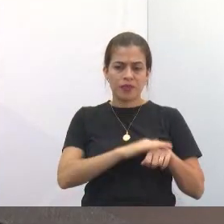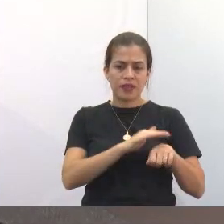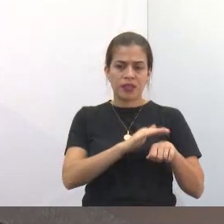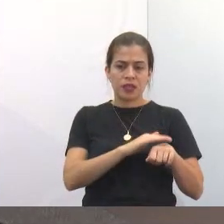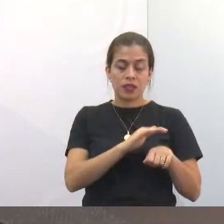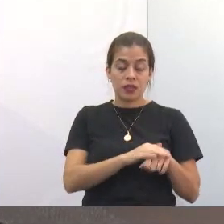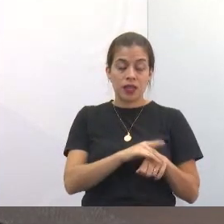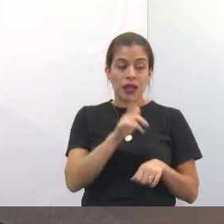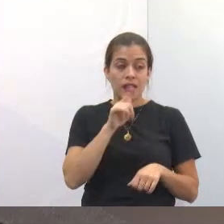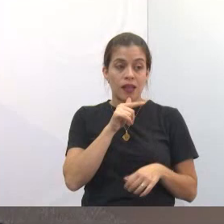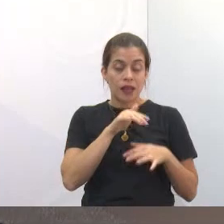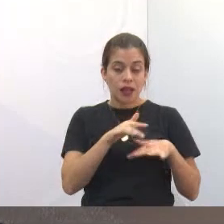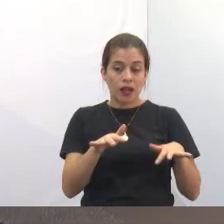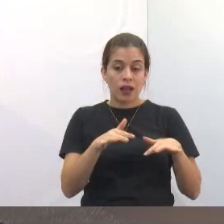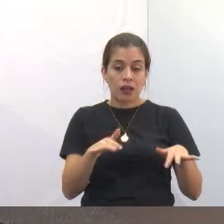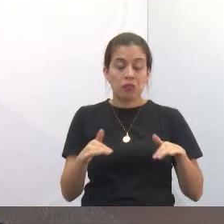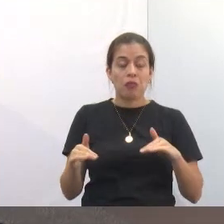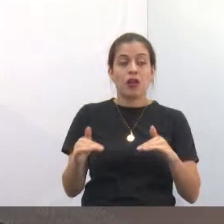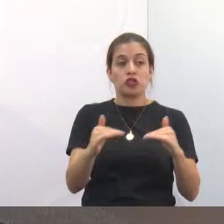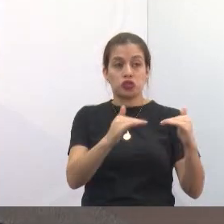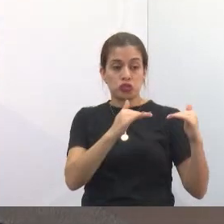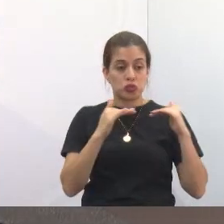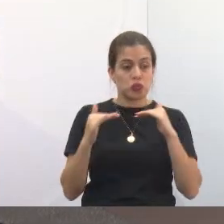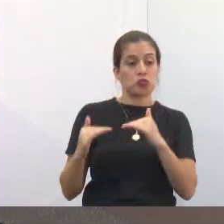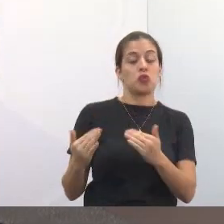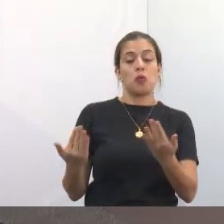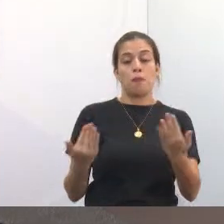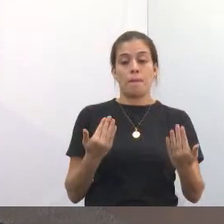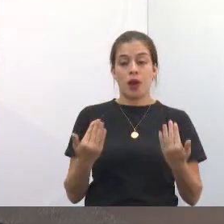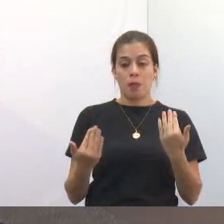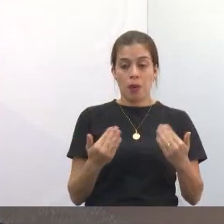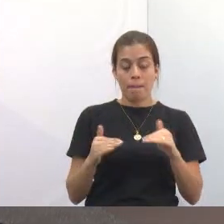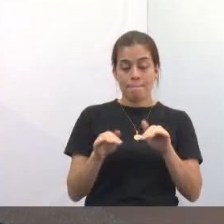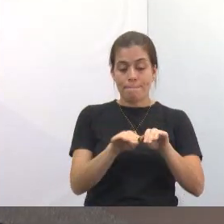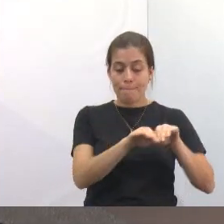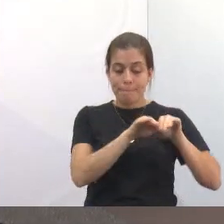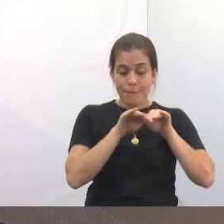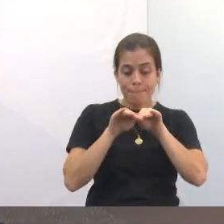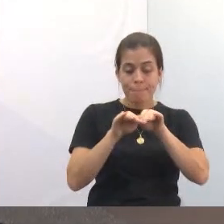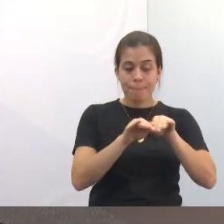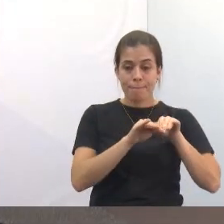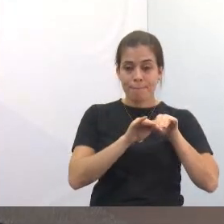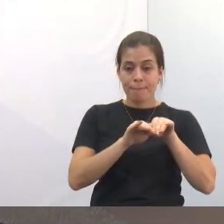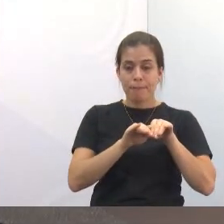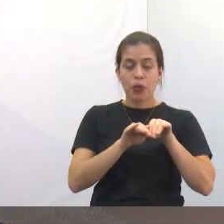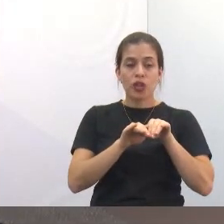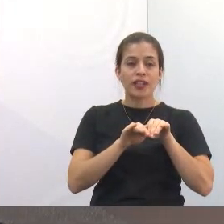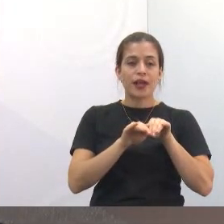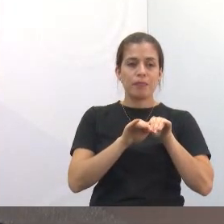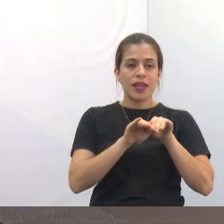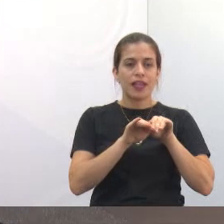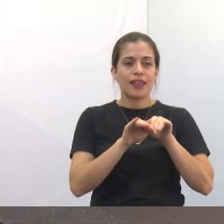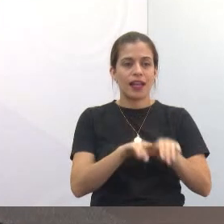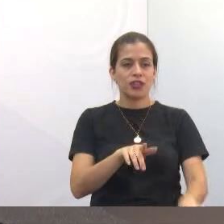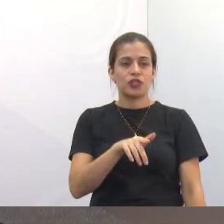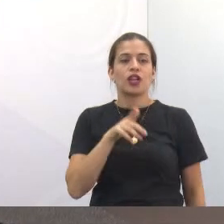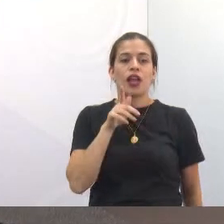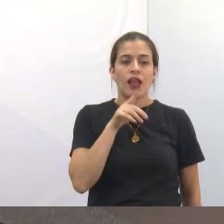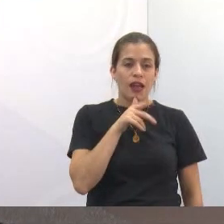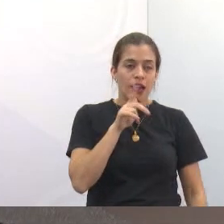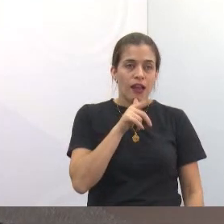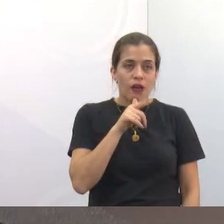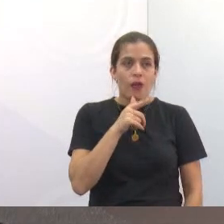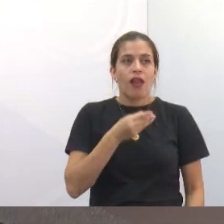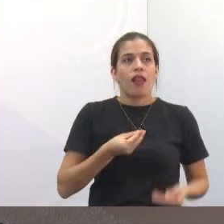água distribuída atende aos padrões de potabilidades exigidas legalmente ao SAE